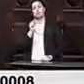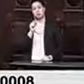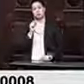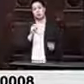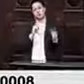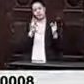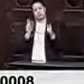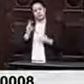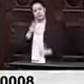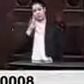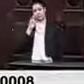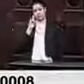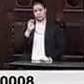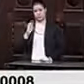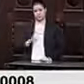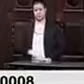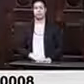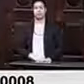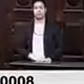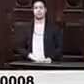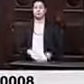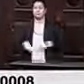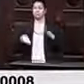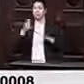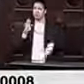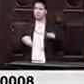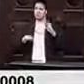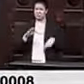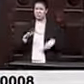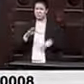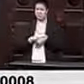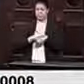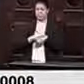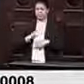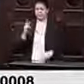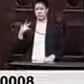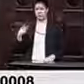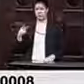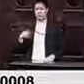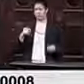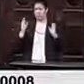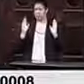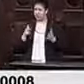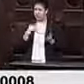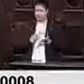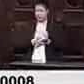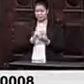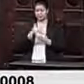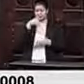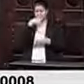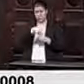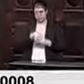Talvez, deputada enfermeira Rejane, se esta iniciativa já tivesse sido